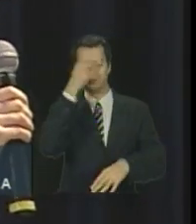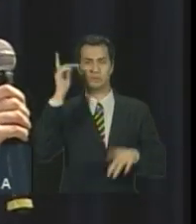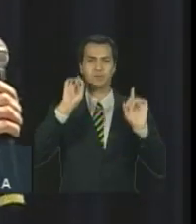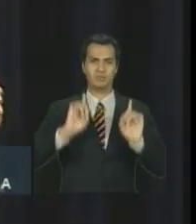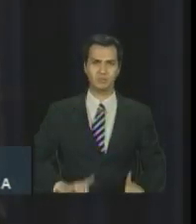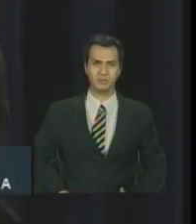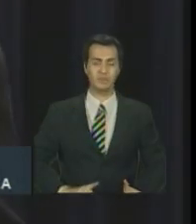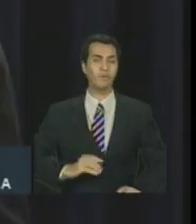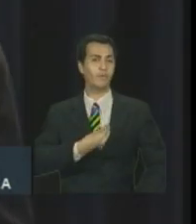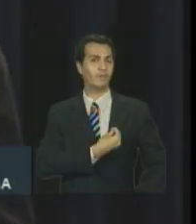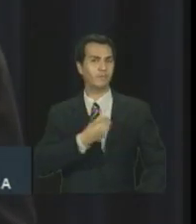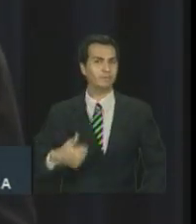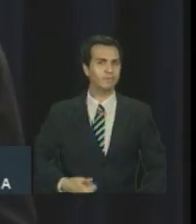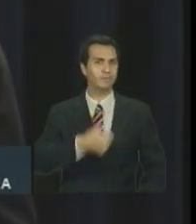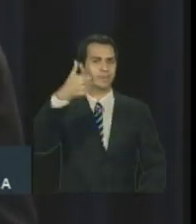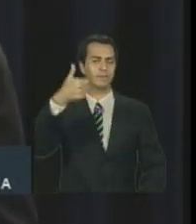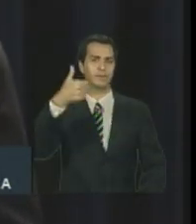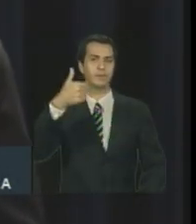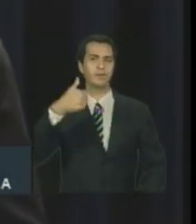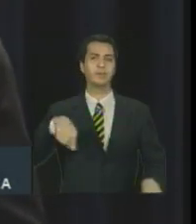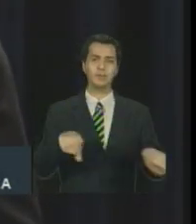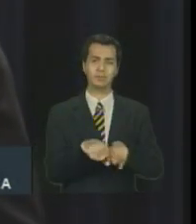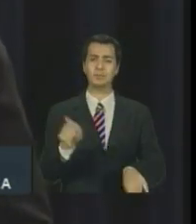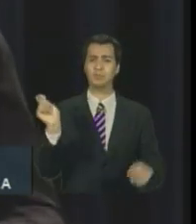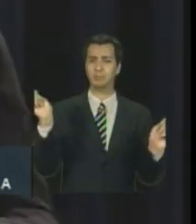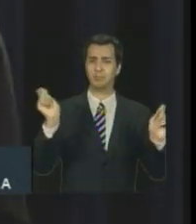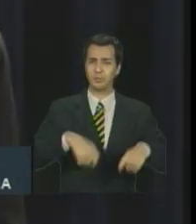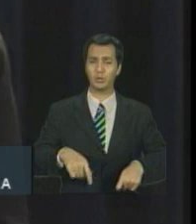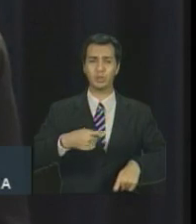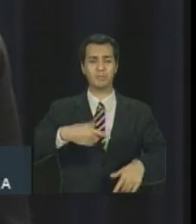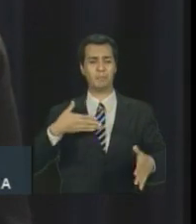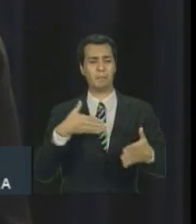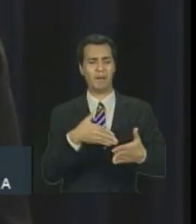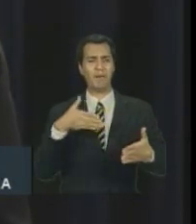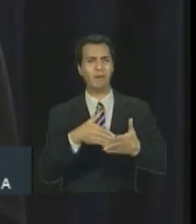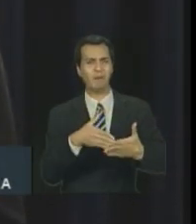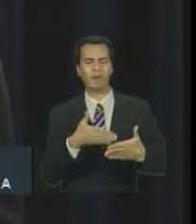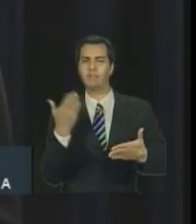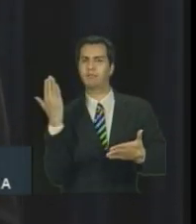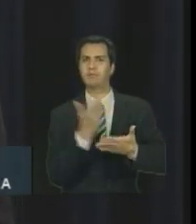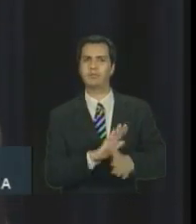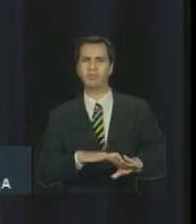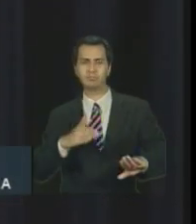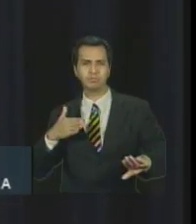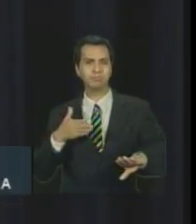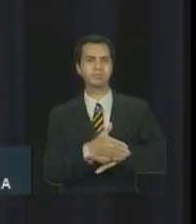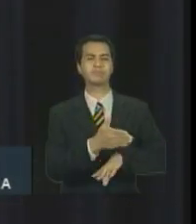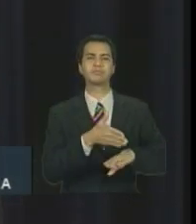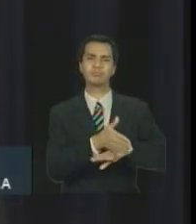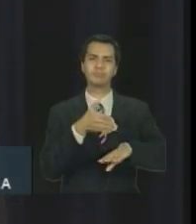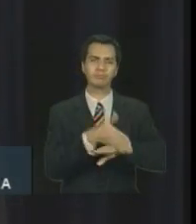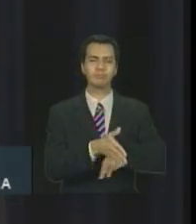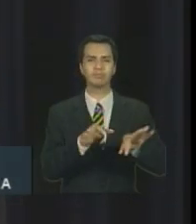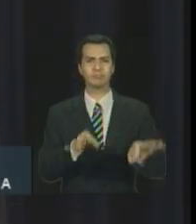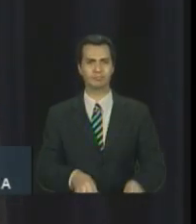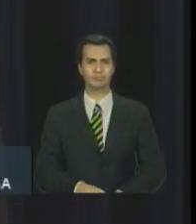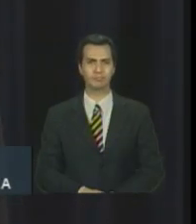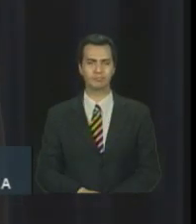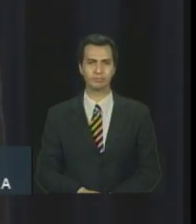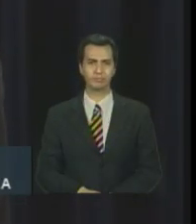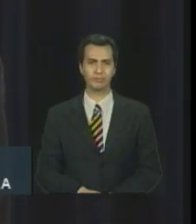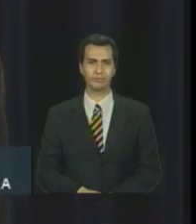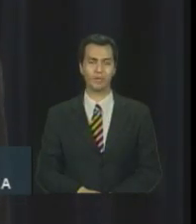pessoas e realmente nos possibilitem superar barreiras em todos os sentidos. A